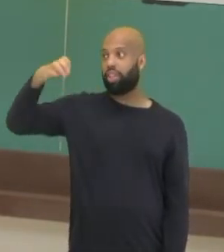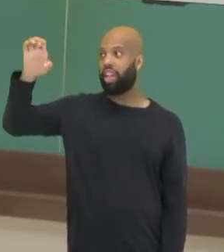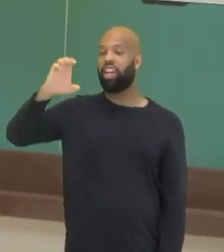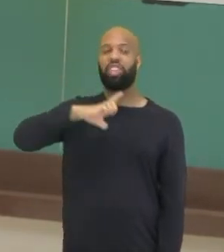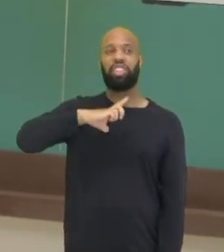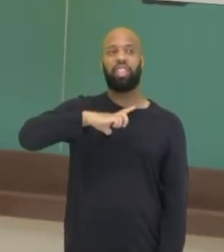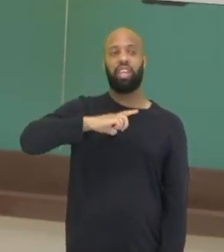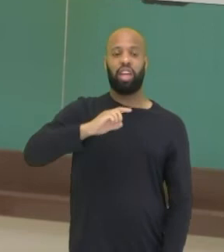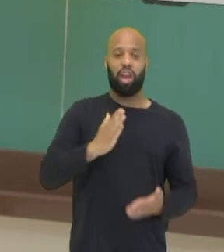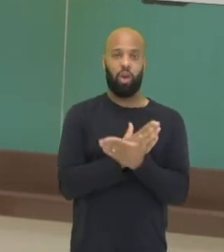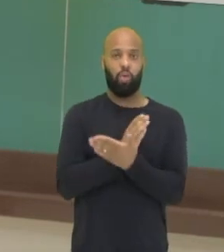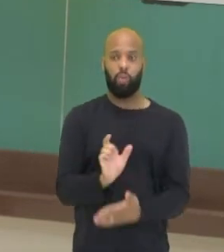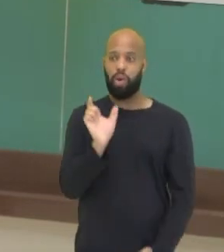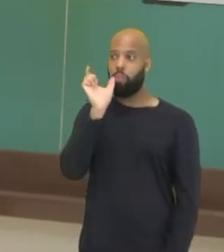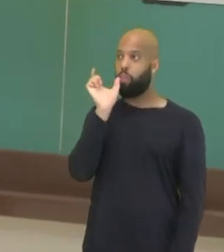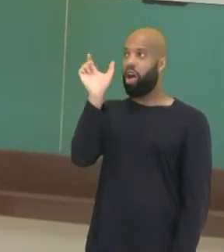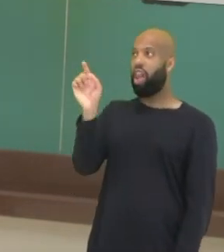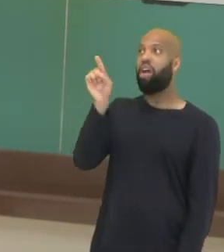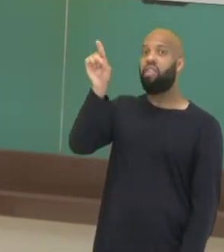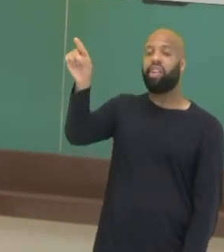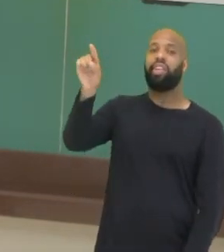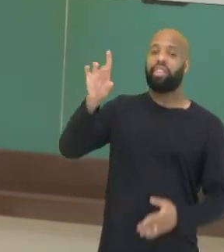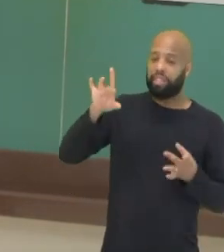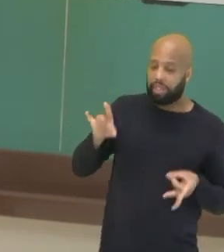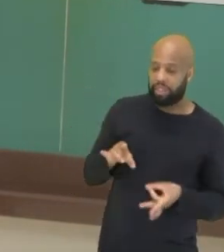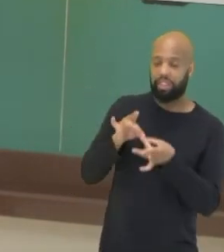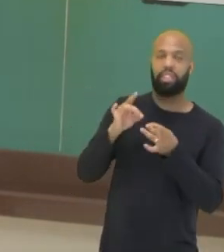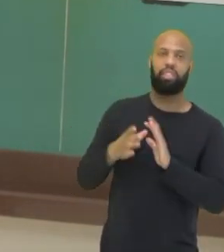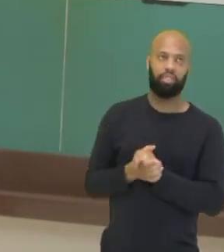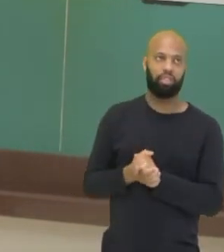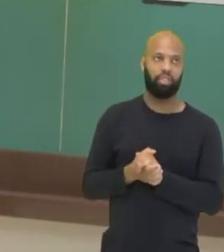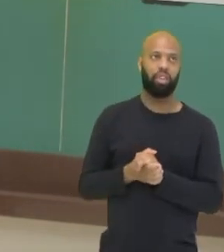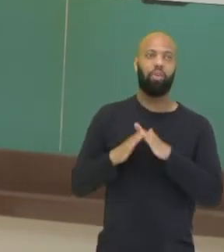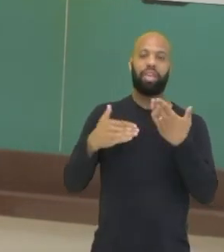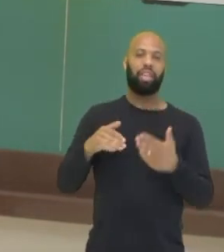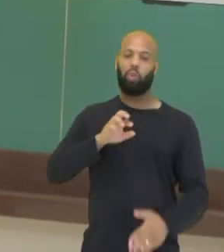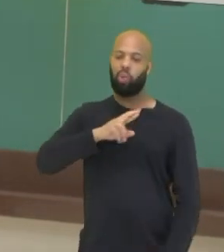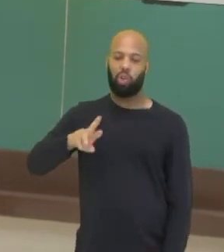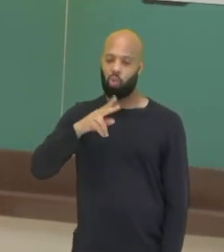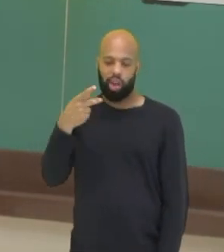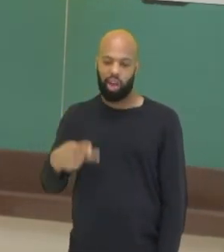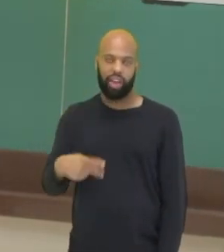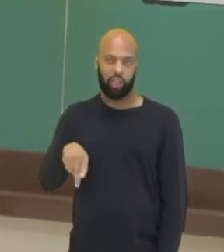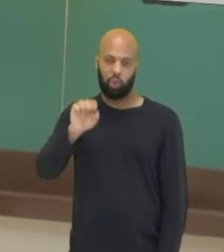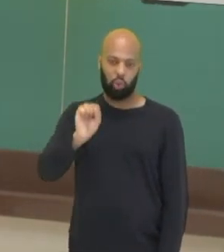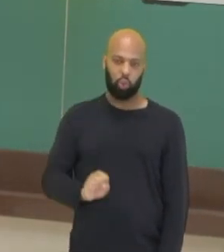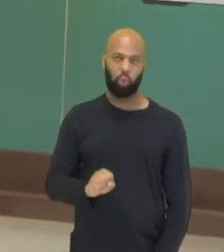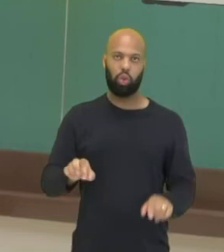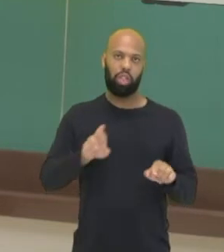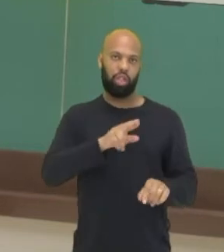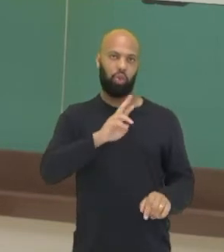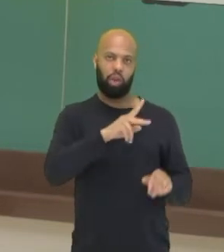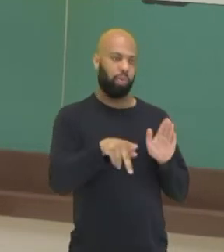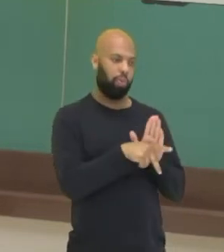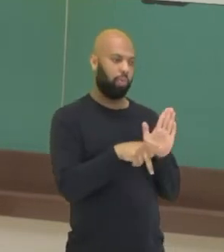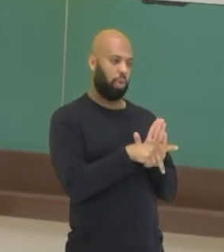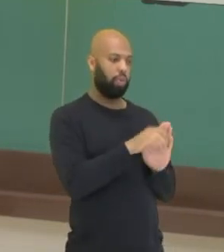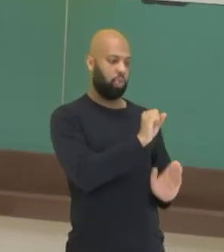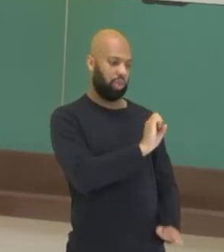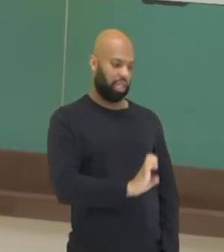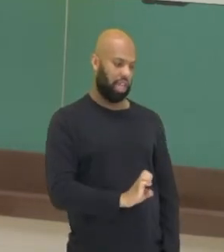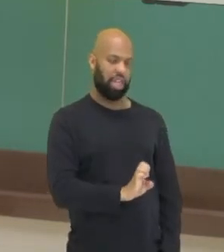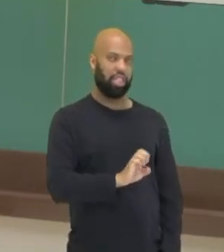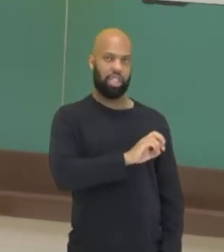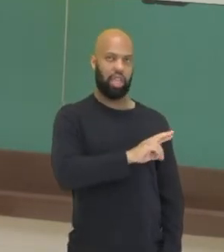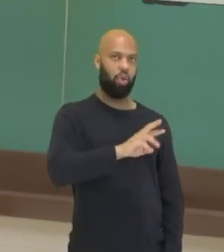temos palavras que são próprias daquela localidade, que não se fala no Sul, no Sudeste, no Norte, né? Então, é próprio